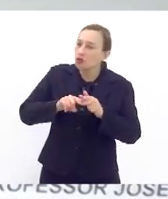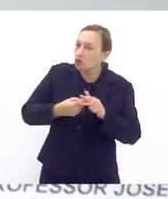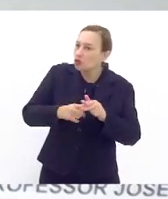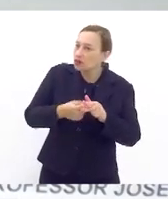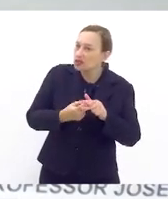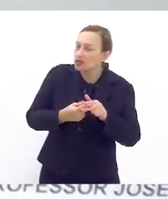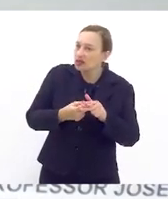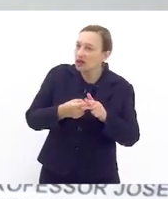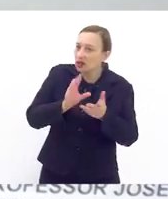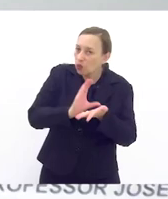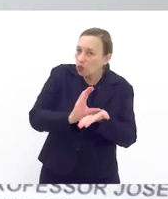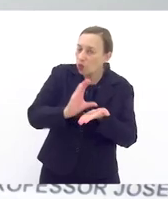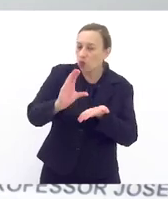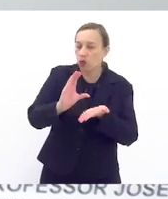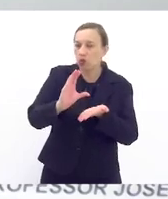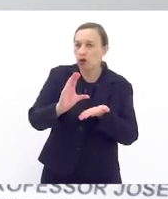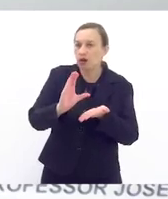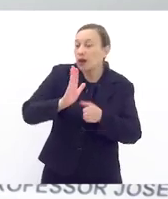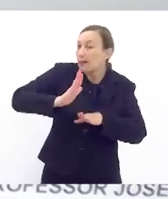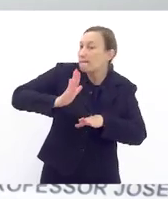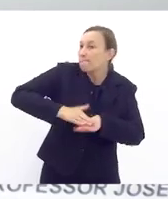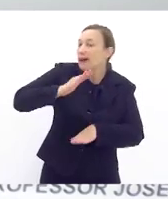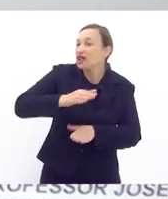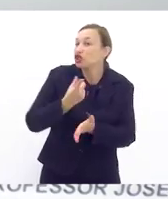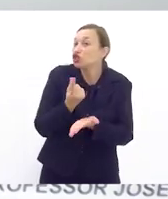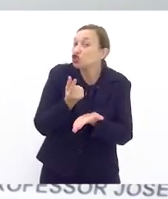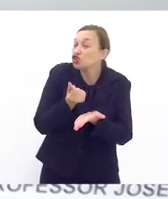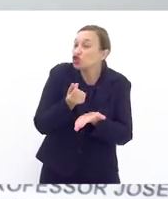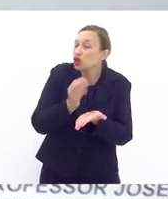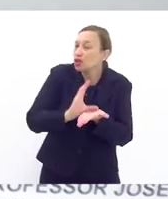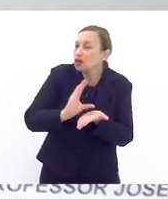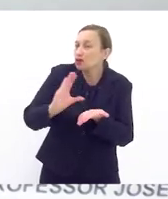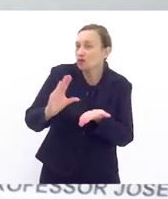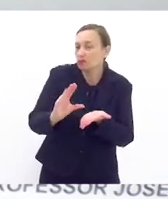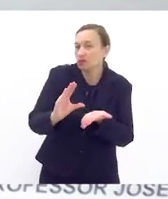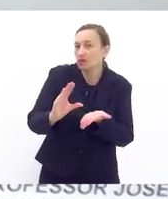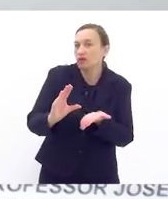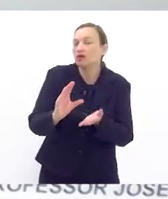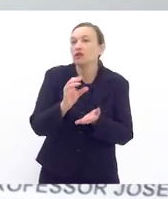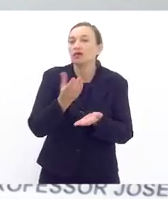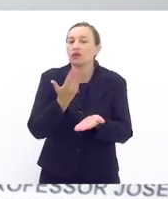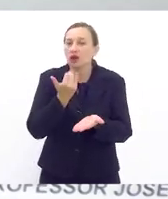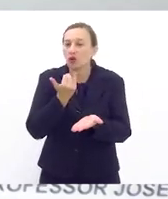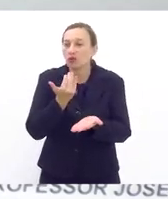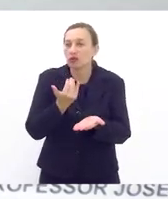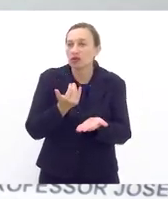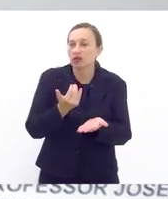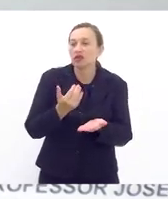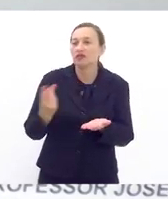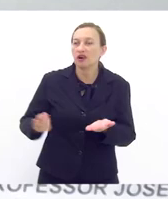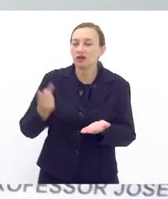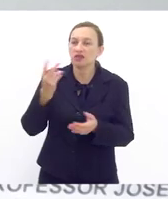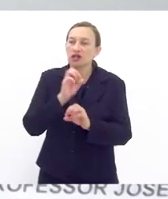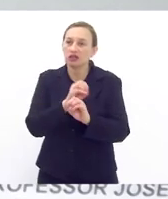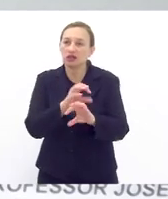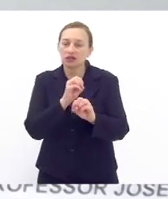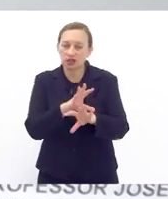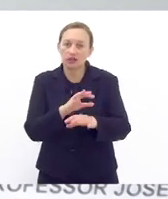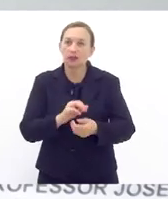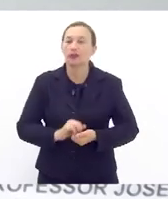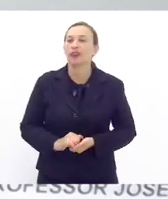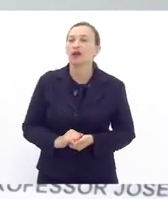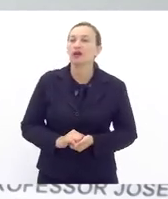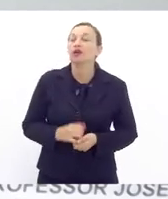orçamentária e ter mais valores para educação e principalmente da alimentação